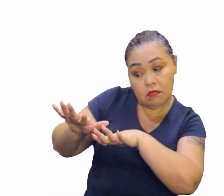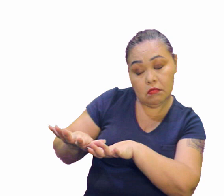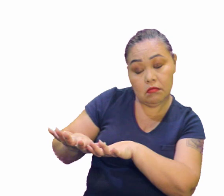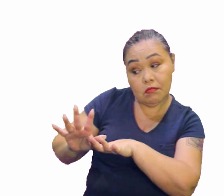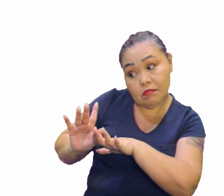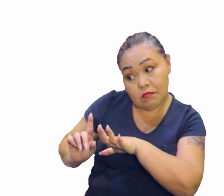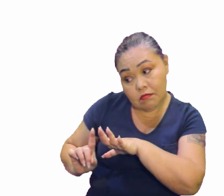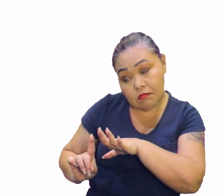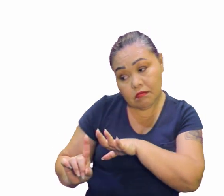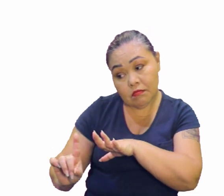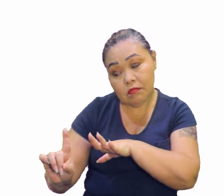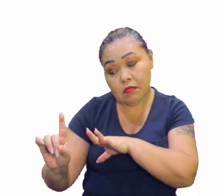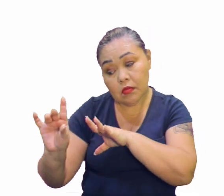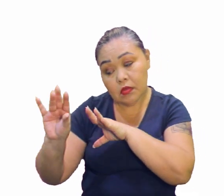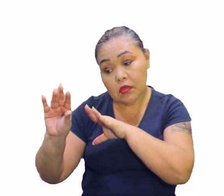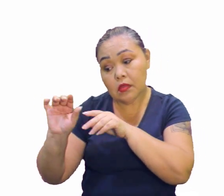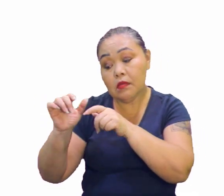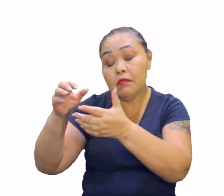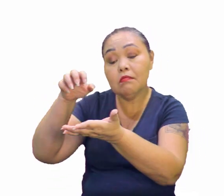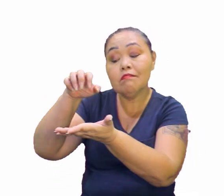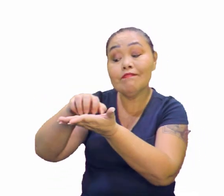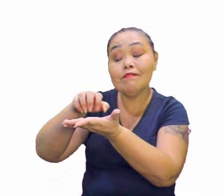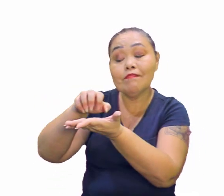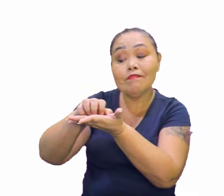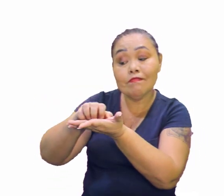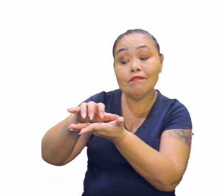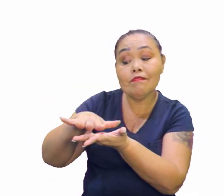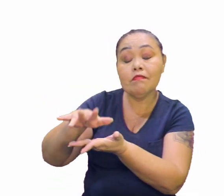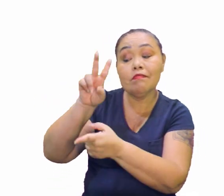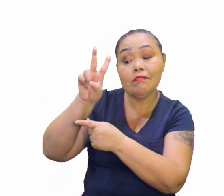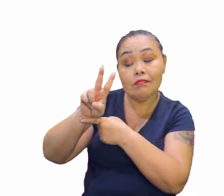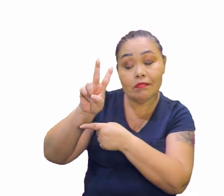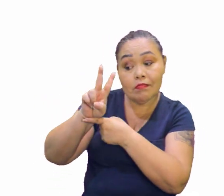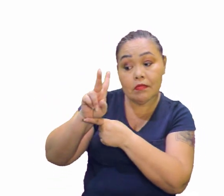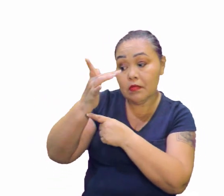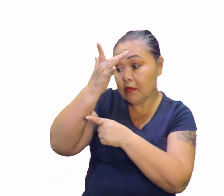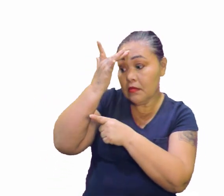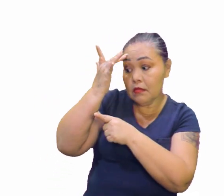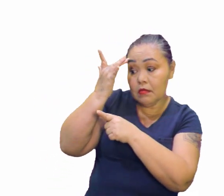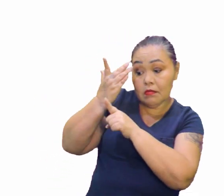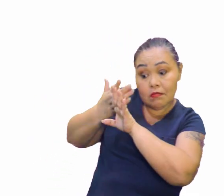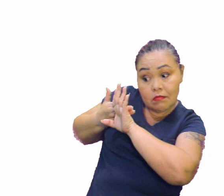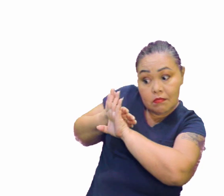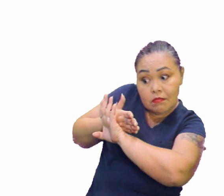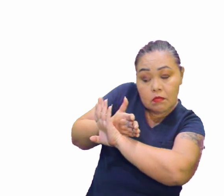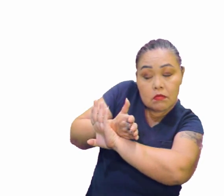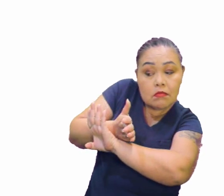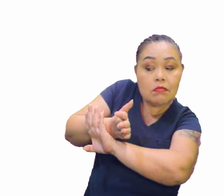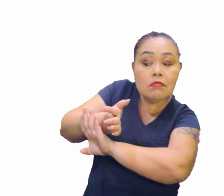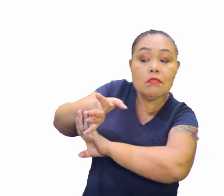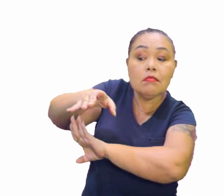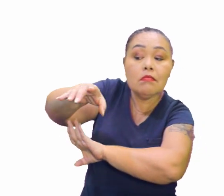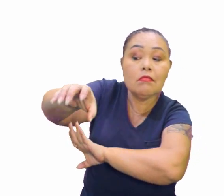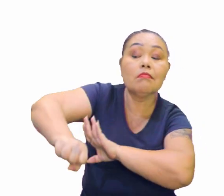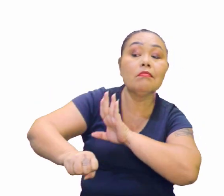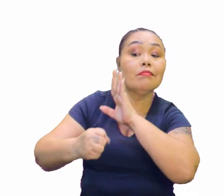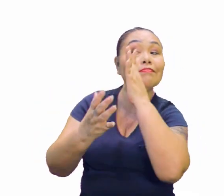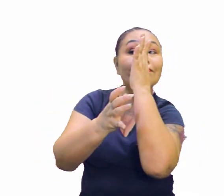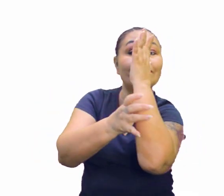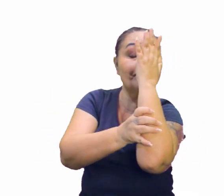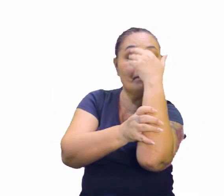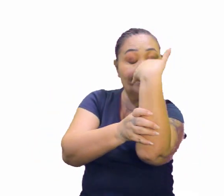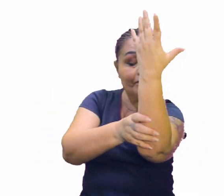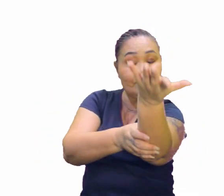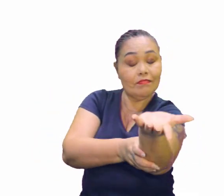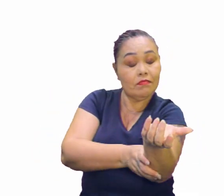permanente, unidades de conservação permanente. E isso, obviamente,